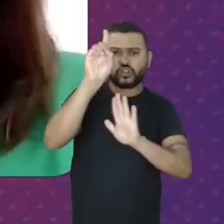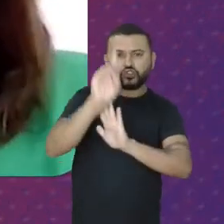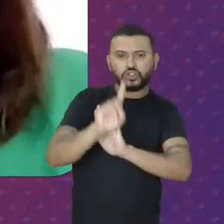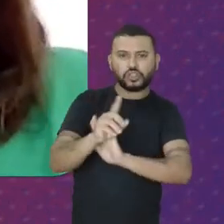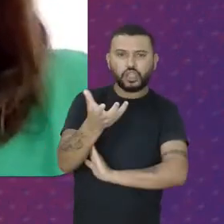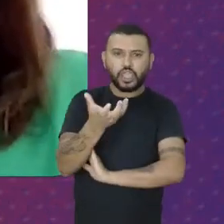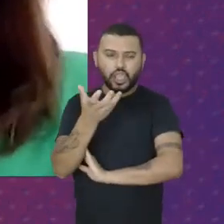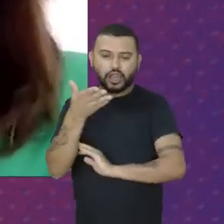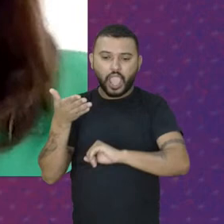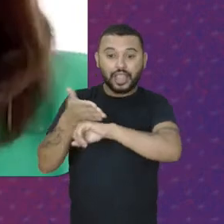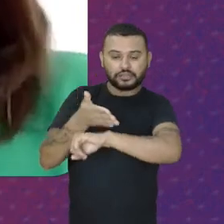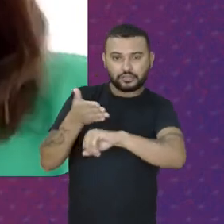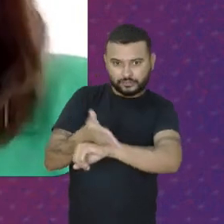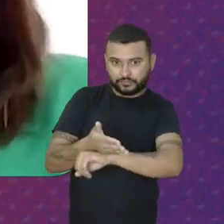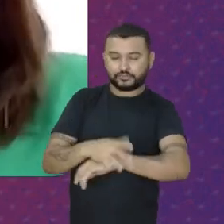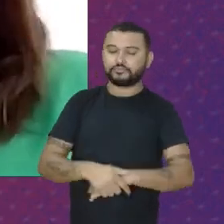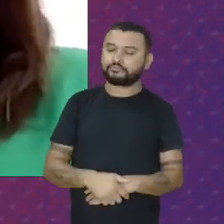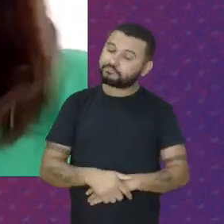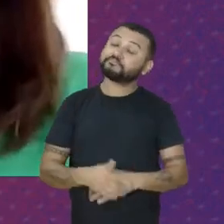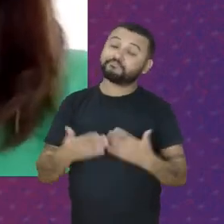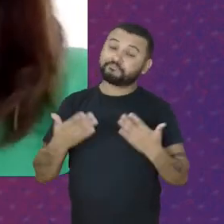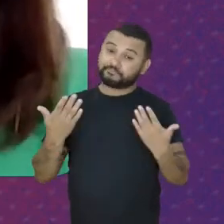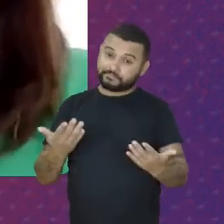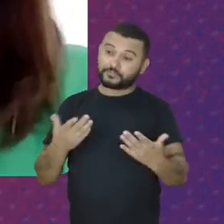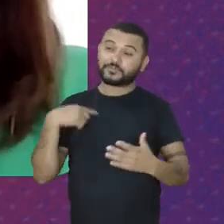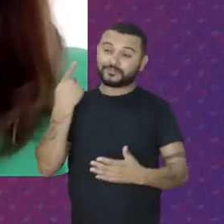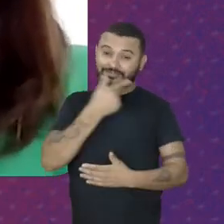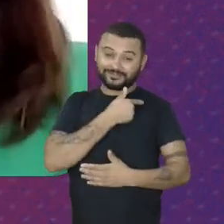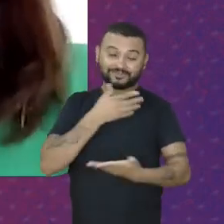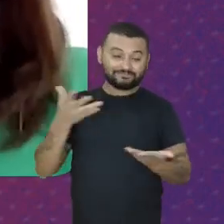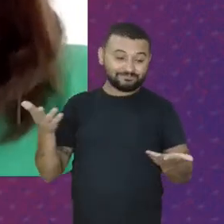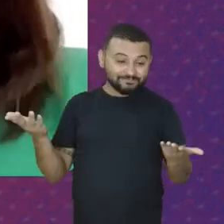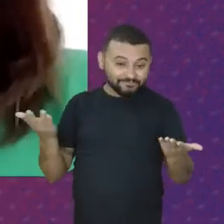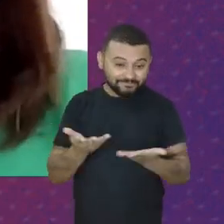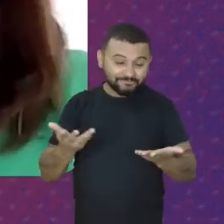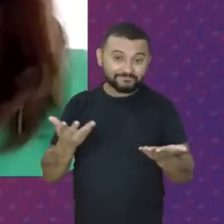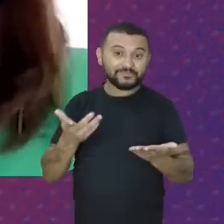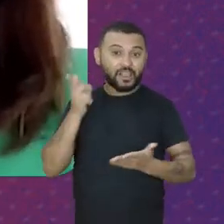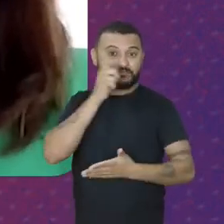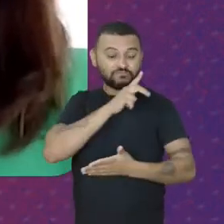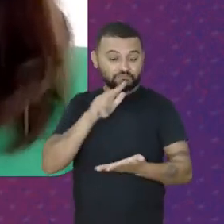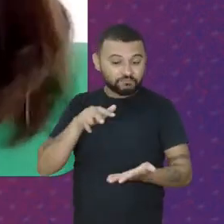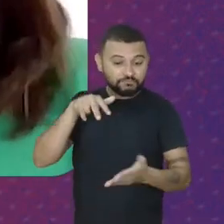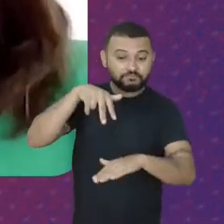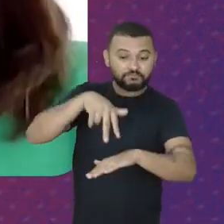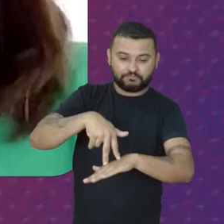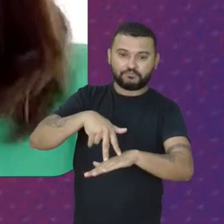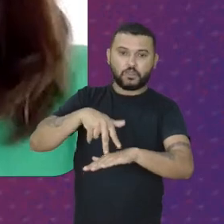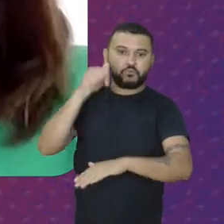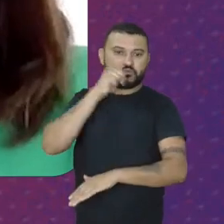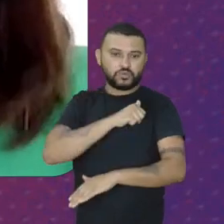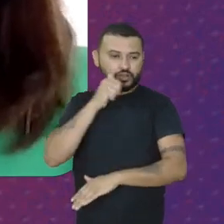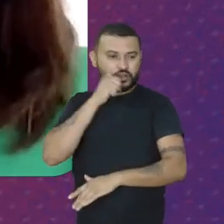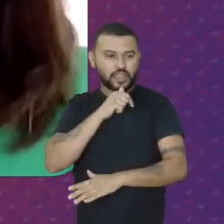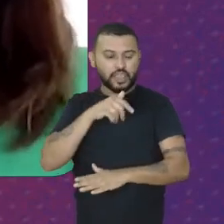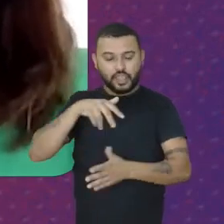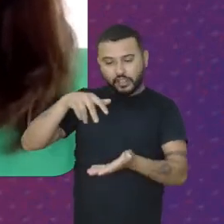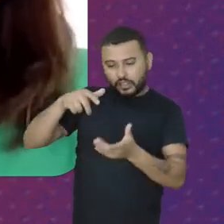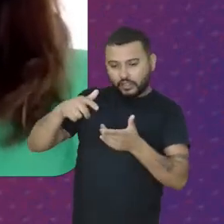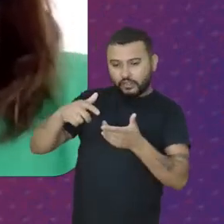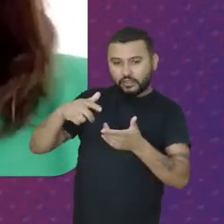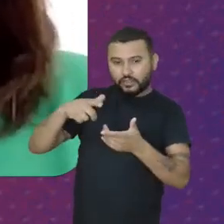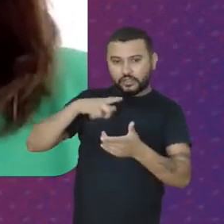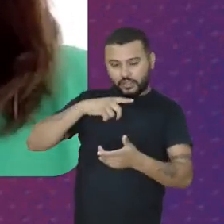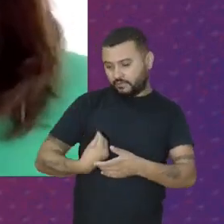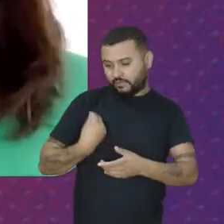direito à participação. Pois bem, chegamos aqui. Estamos nós aqui ocupando uma